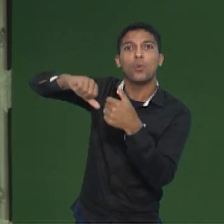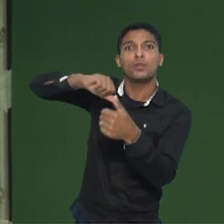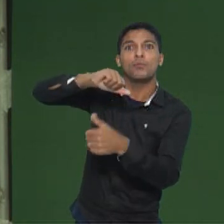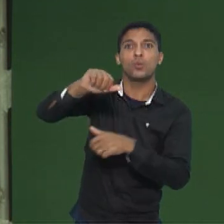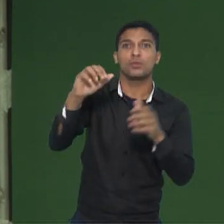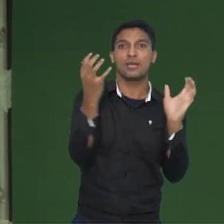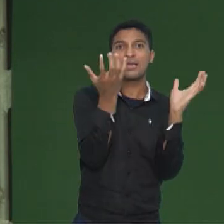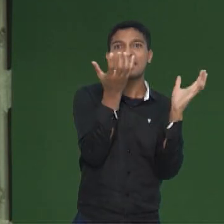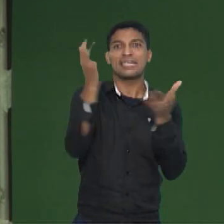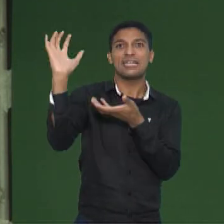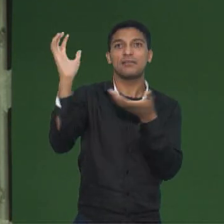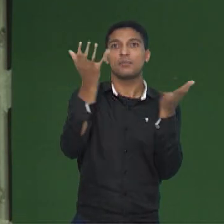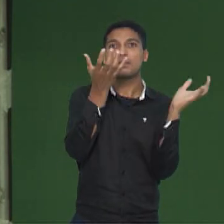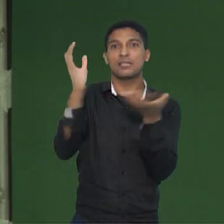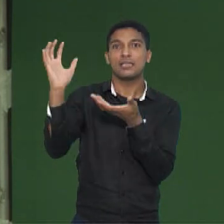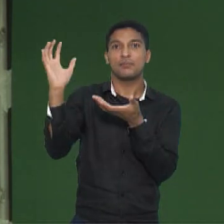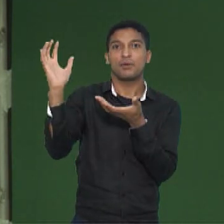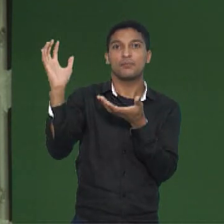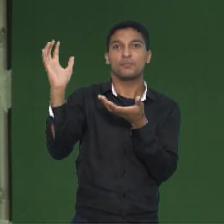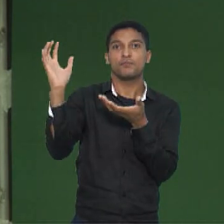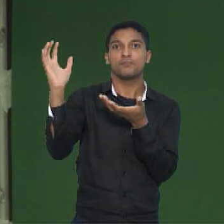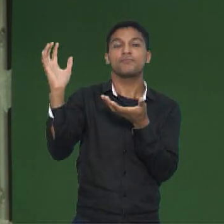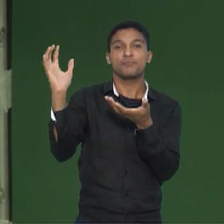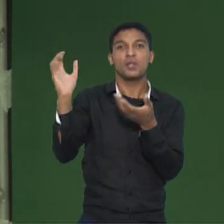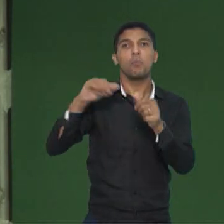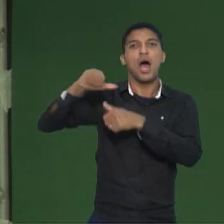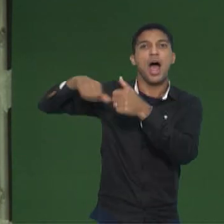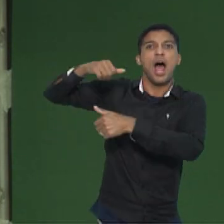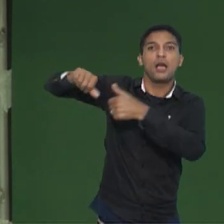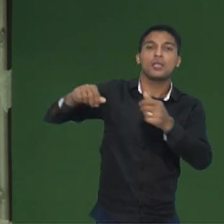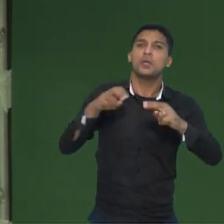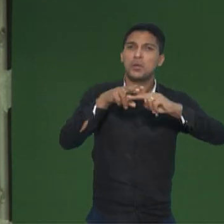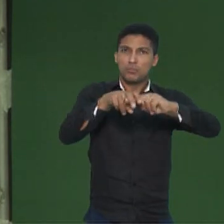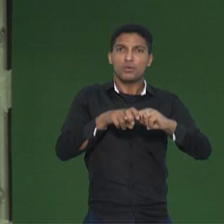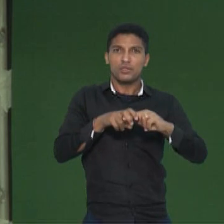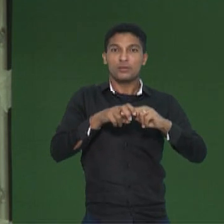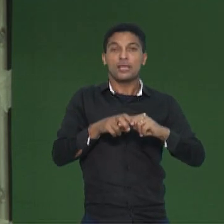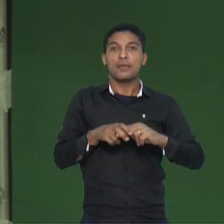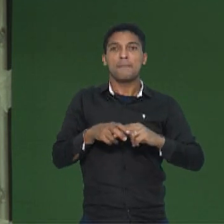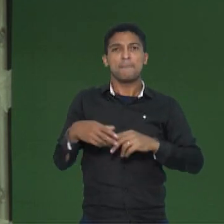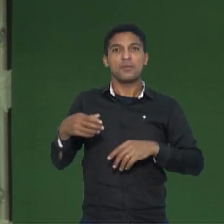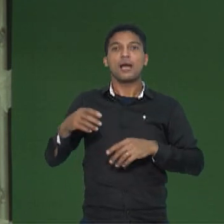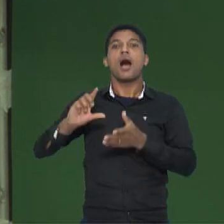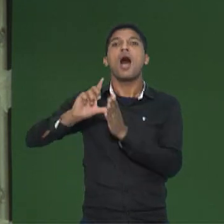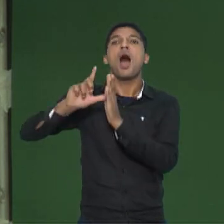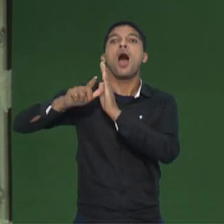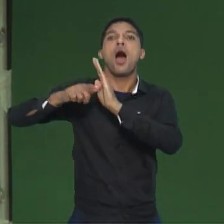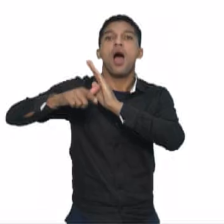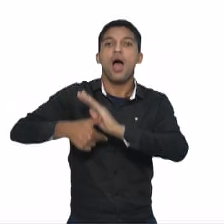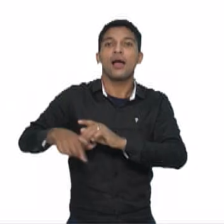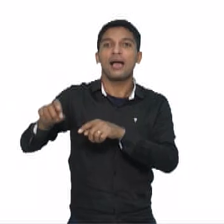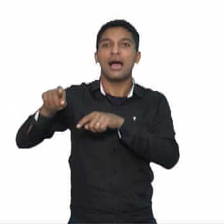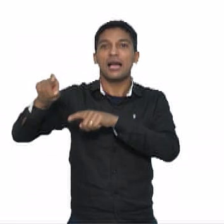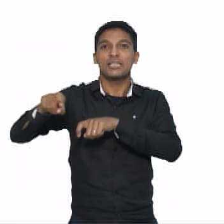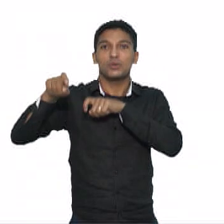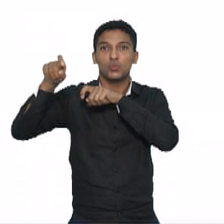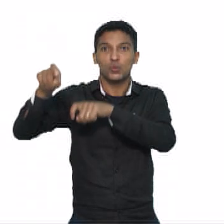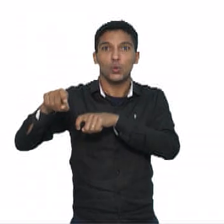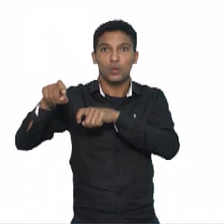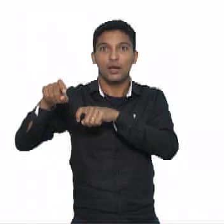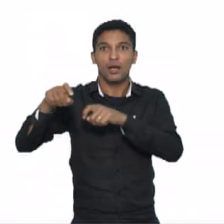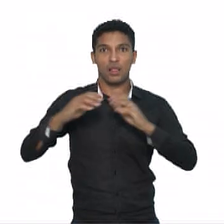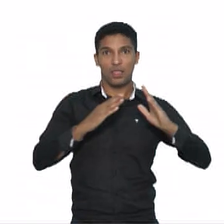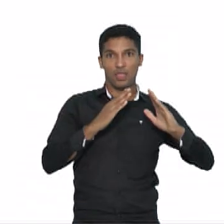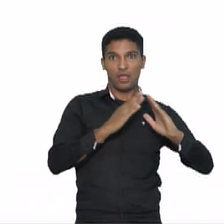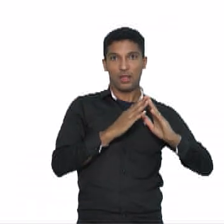se mudar. É melhor eu cultivar a comida, senão eu não vou ter para sobreviver. De fato, as verdadeiras